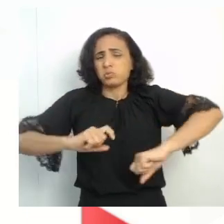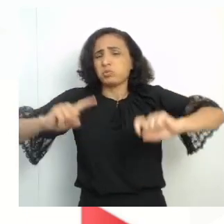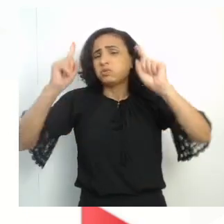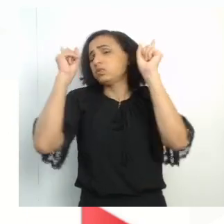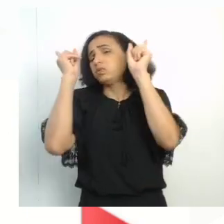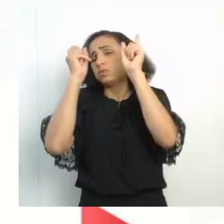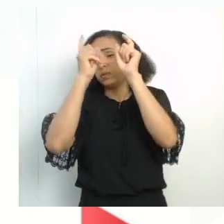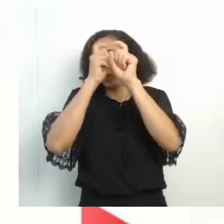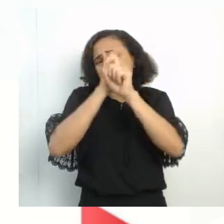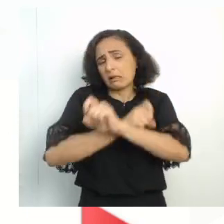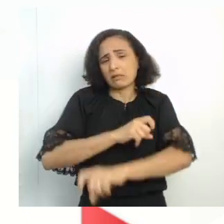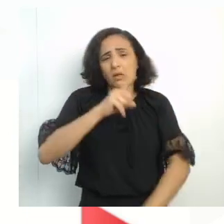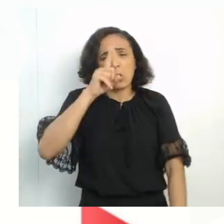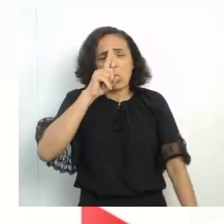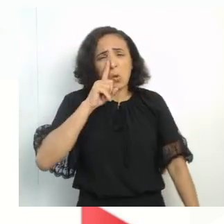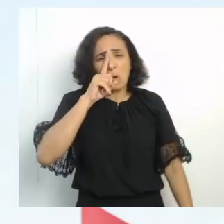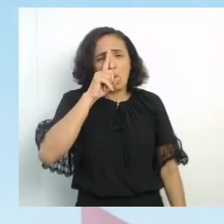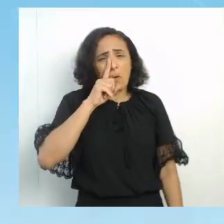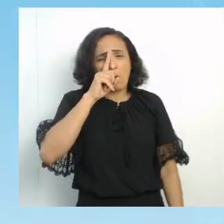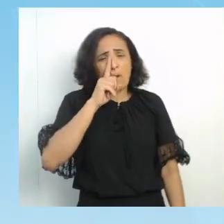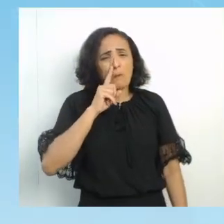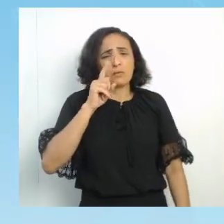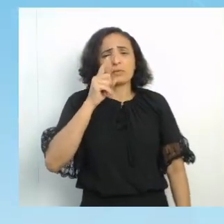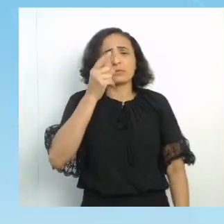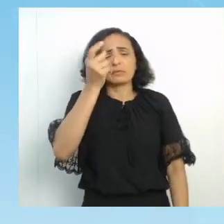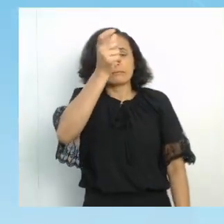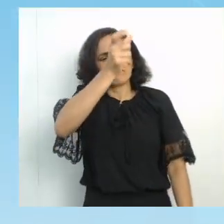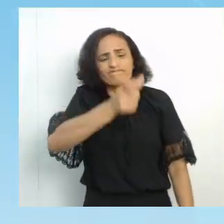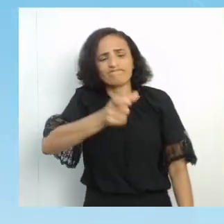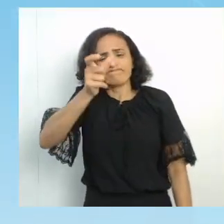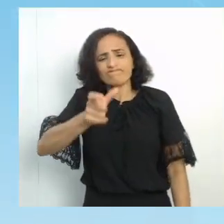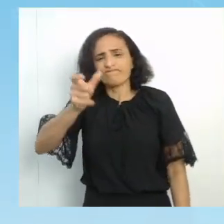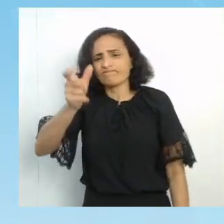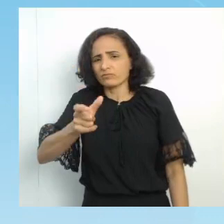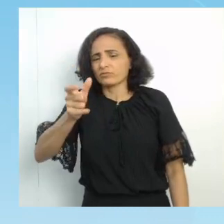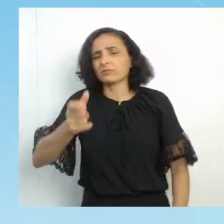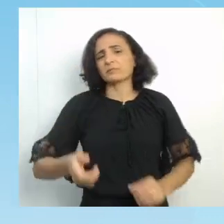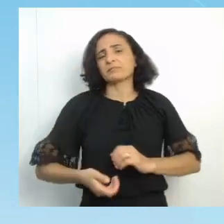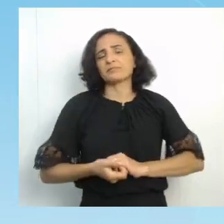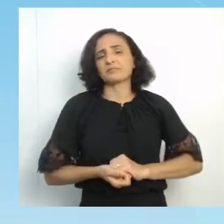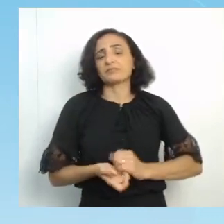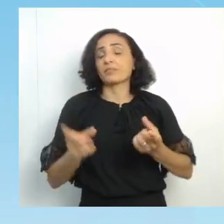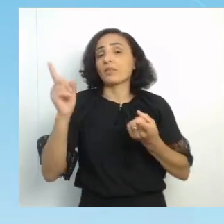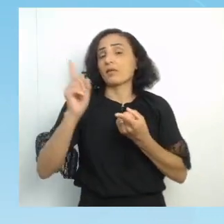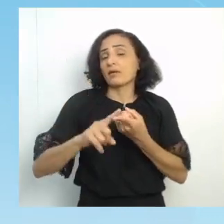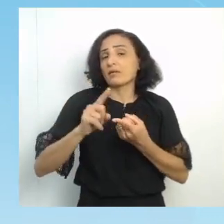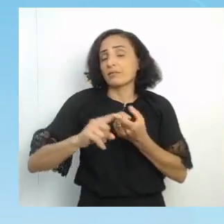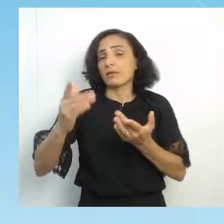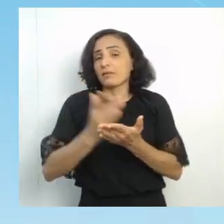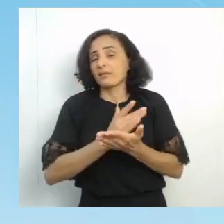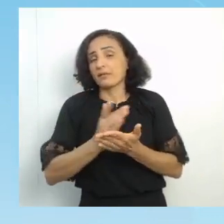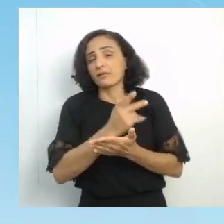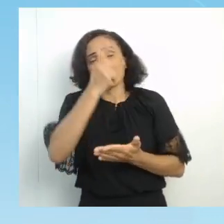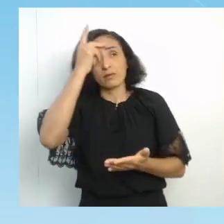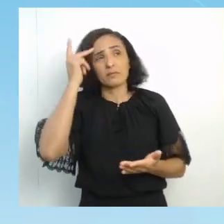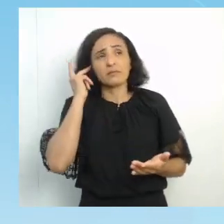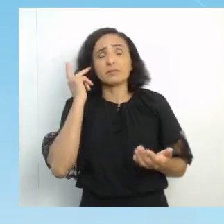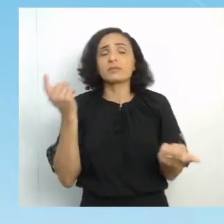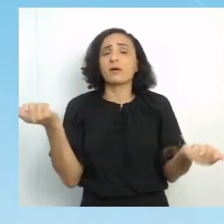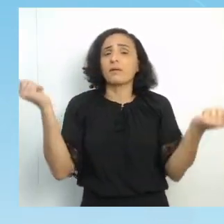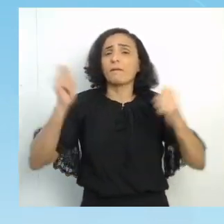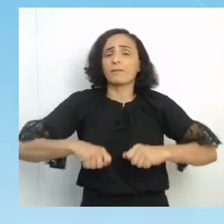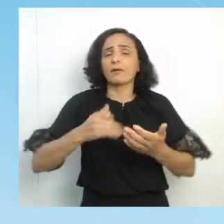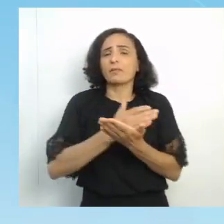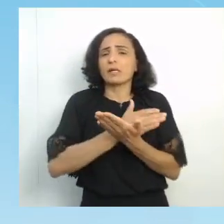ao paciente quanto a terceiros. E também quando não é possível iniciar ou manter